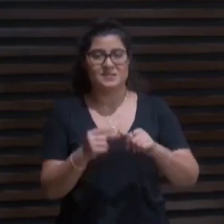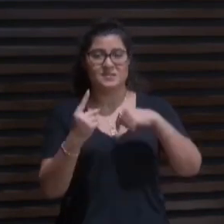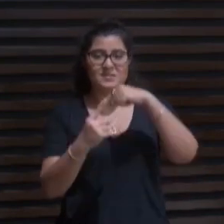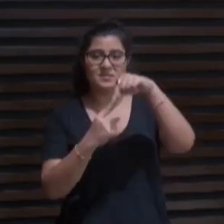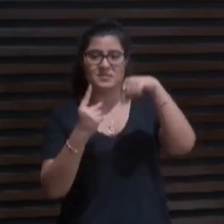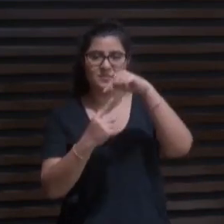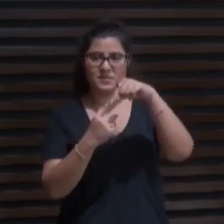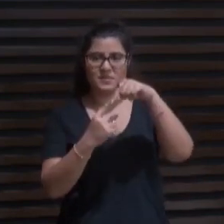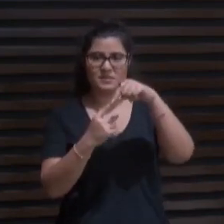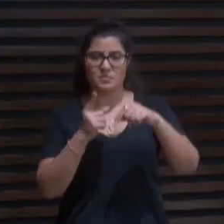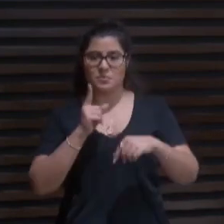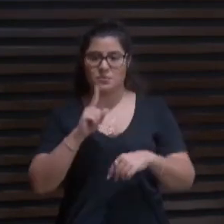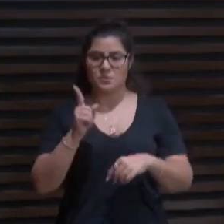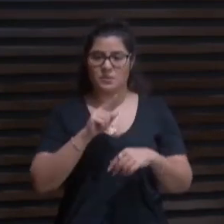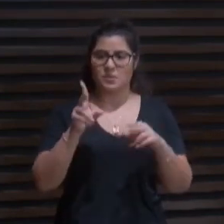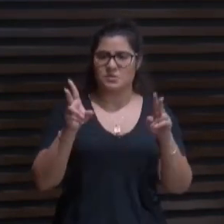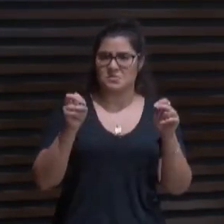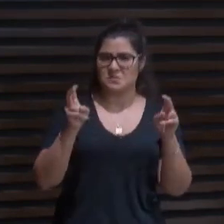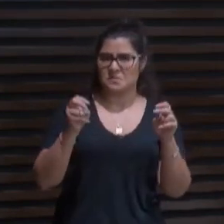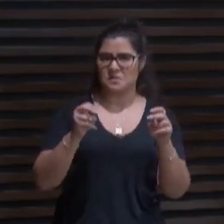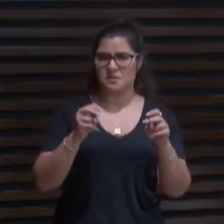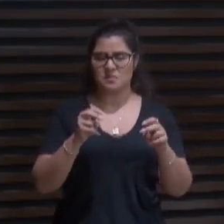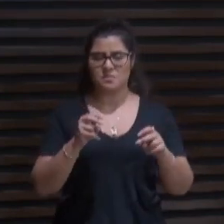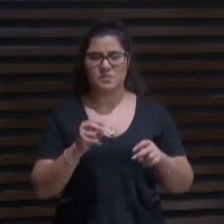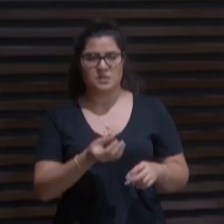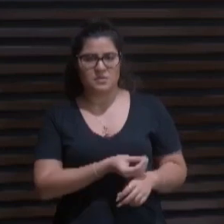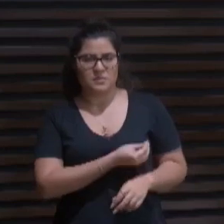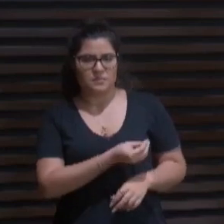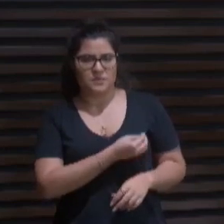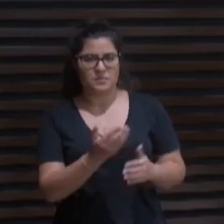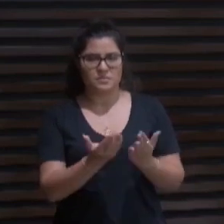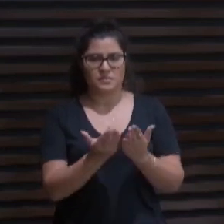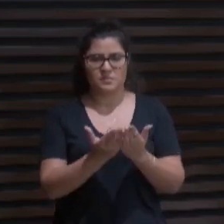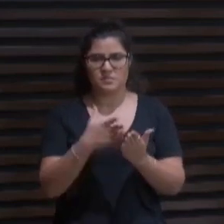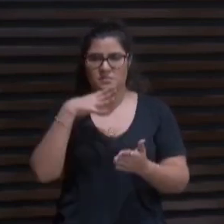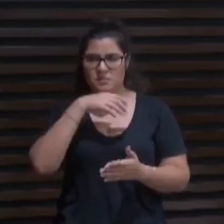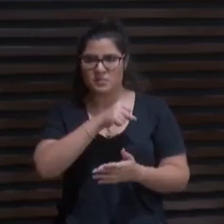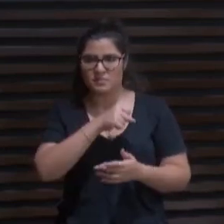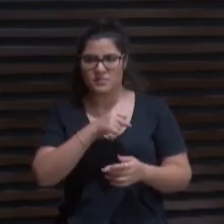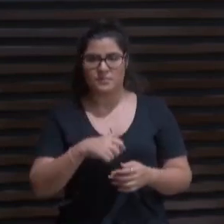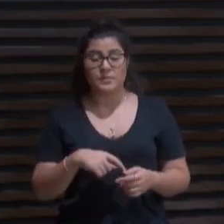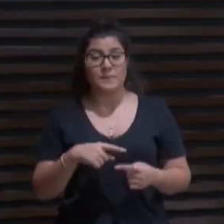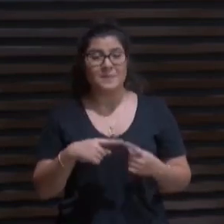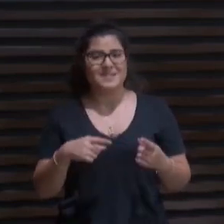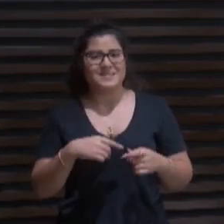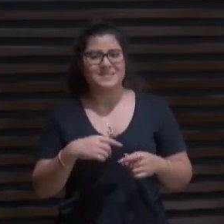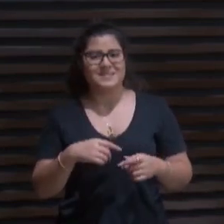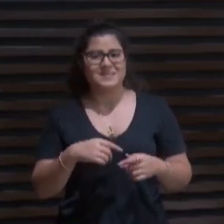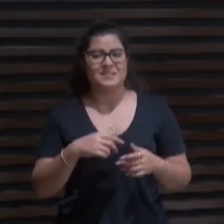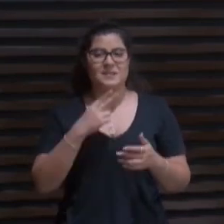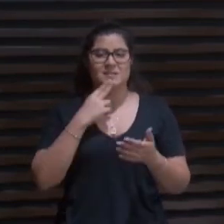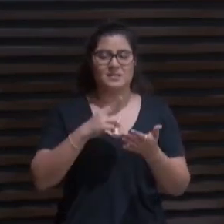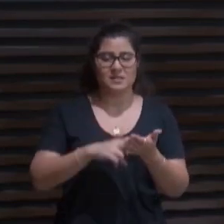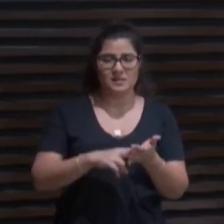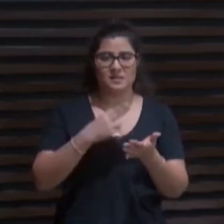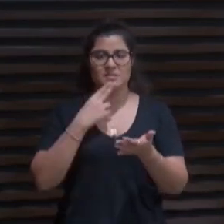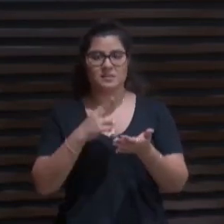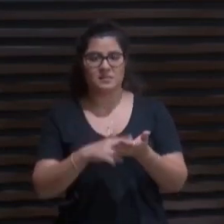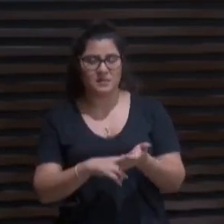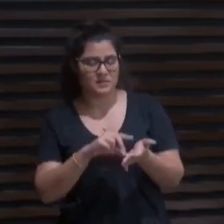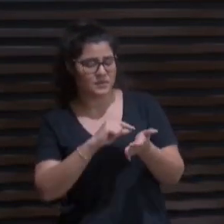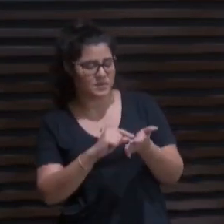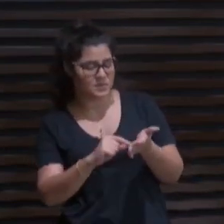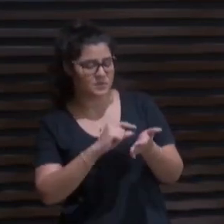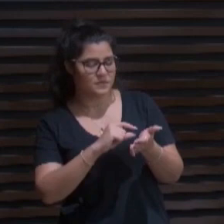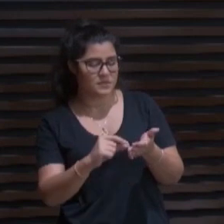um assunto periférico na vida do cristão. Carta após carta, versículo após versículo, somos chamados a uma vida